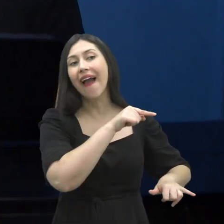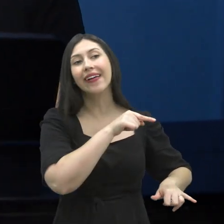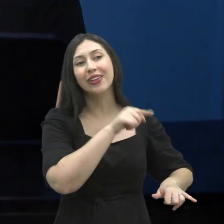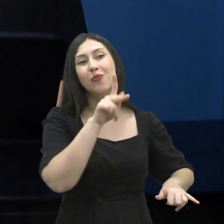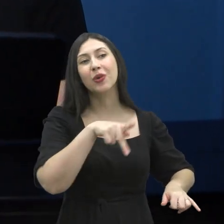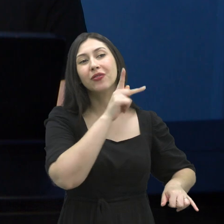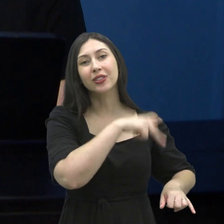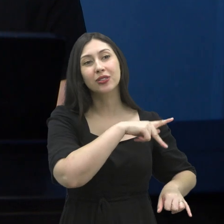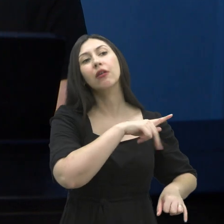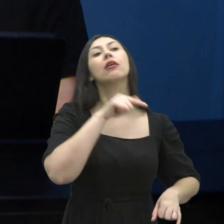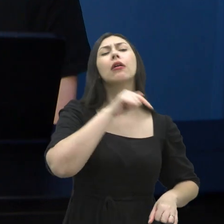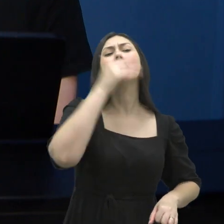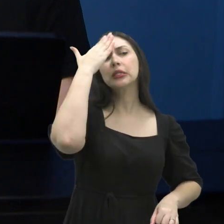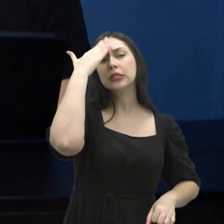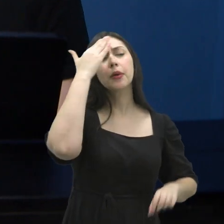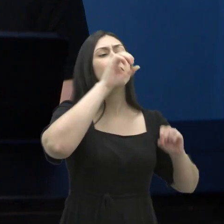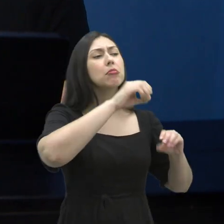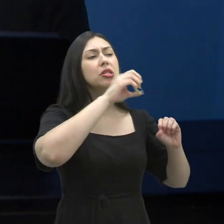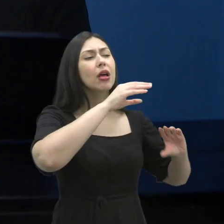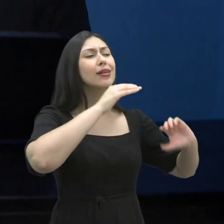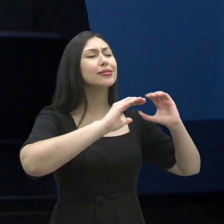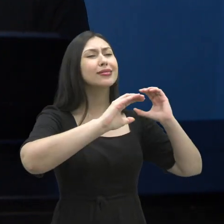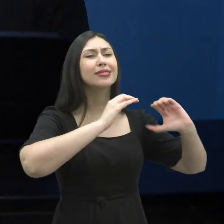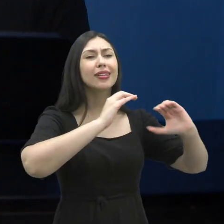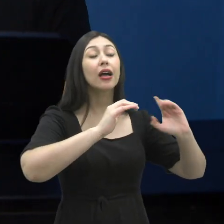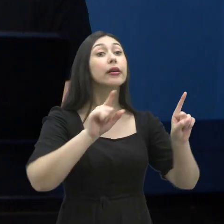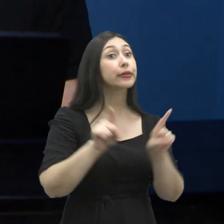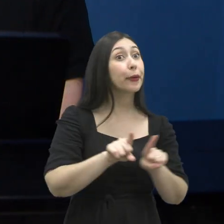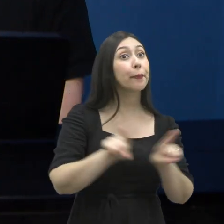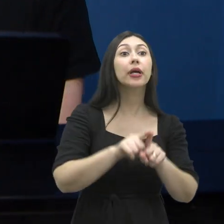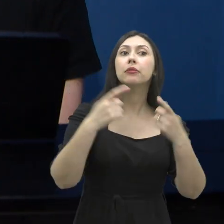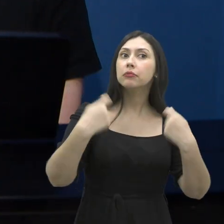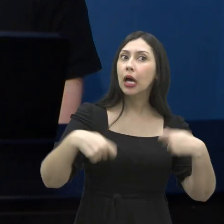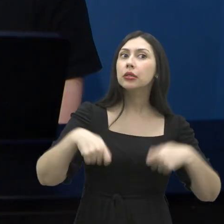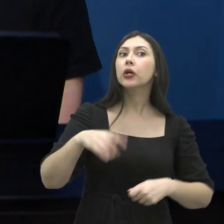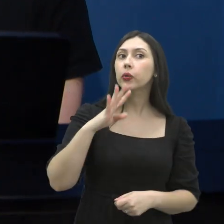professor, que além de saber dar aula de canto, além de saber cantar, precisa ser